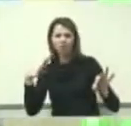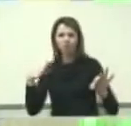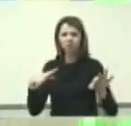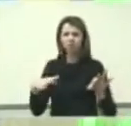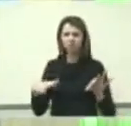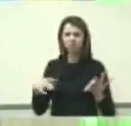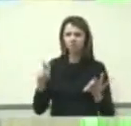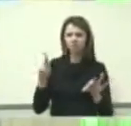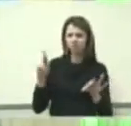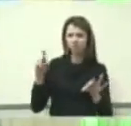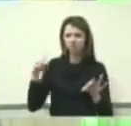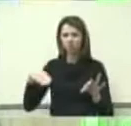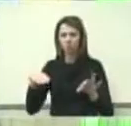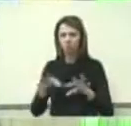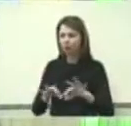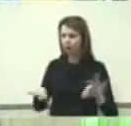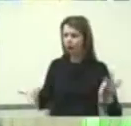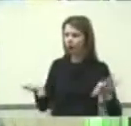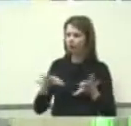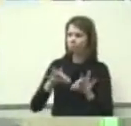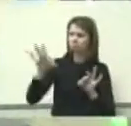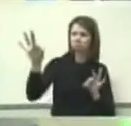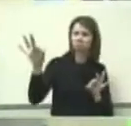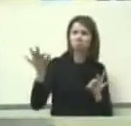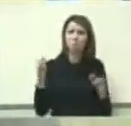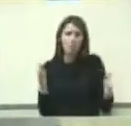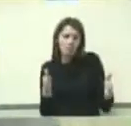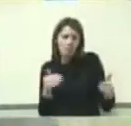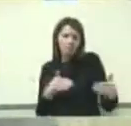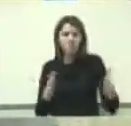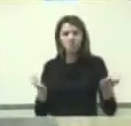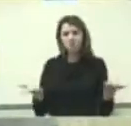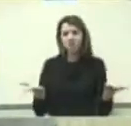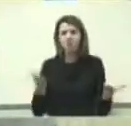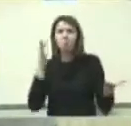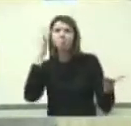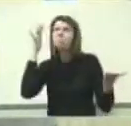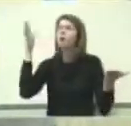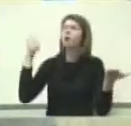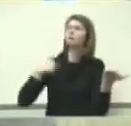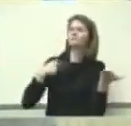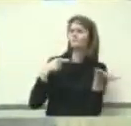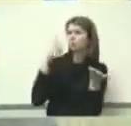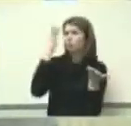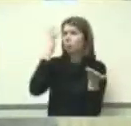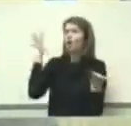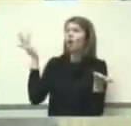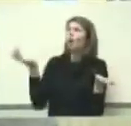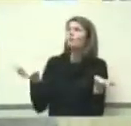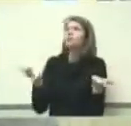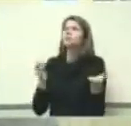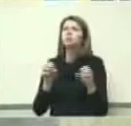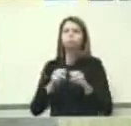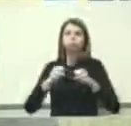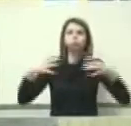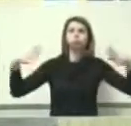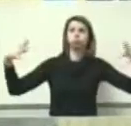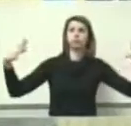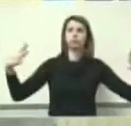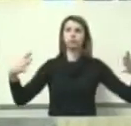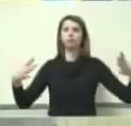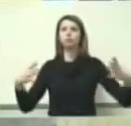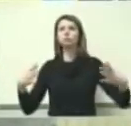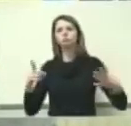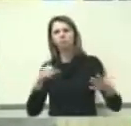sua extensão é relativa não há muito que dizer você não pode imaginar uma algo muito grande mas tem a